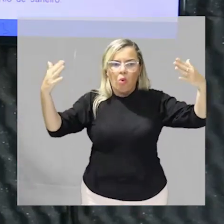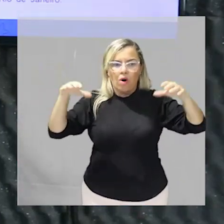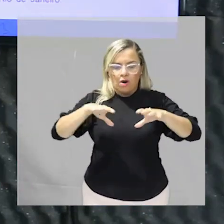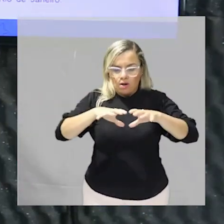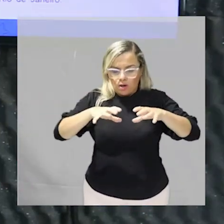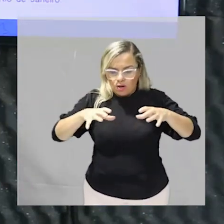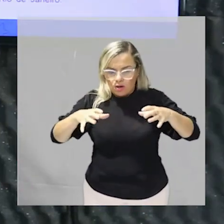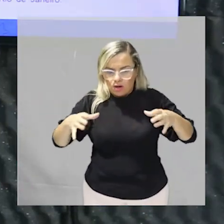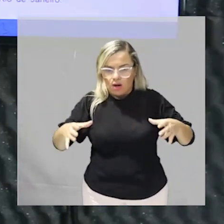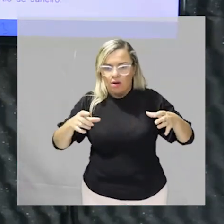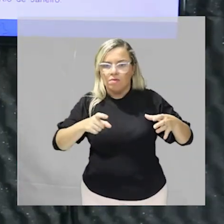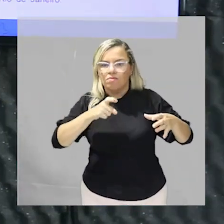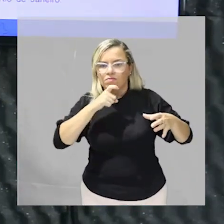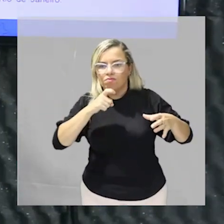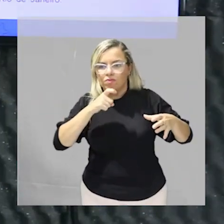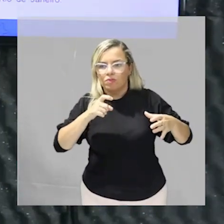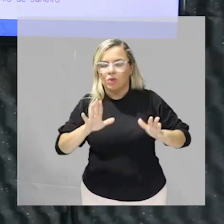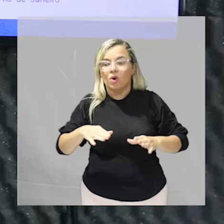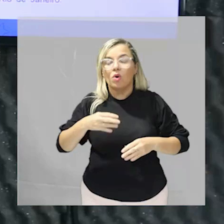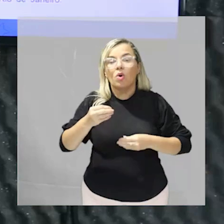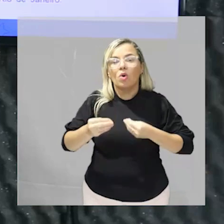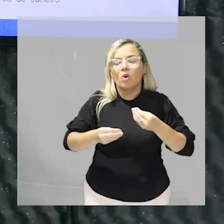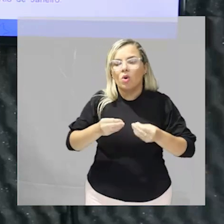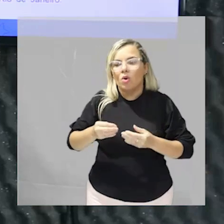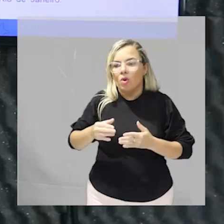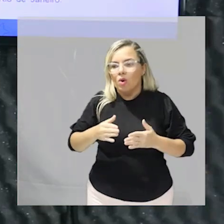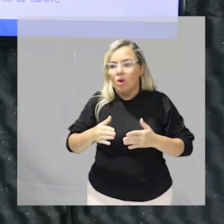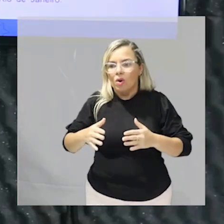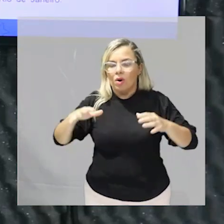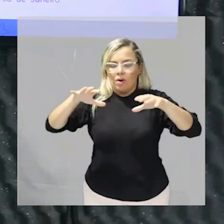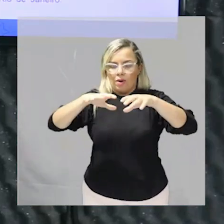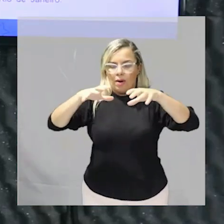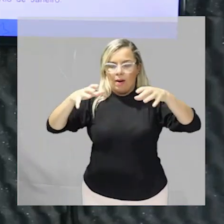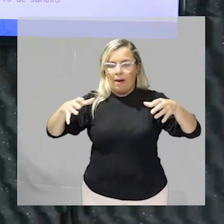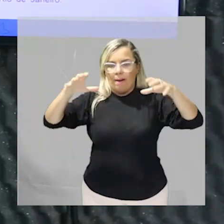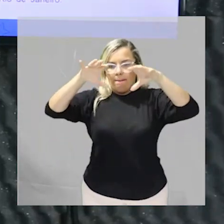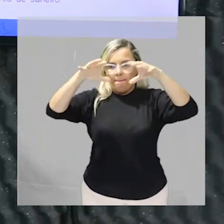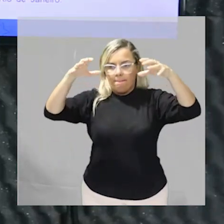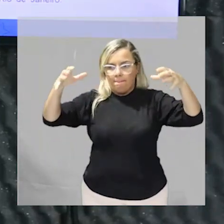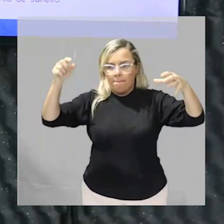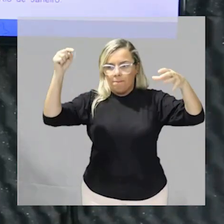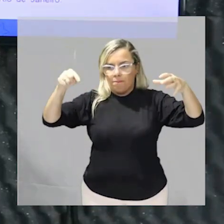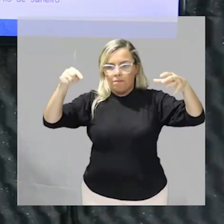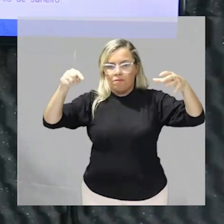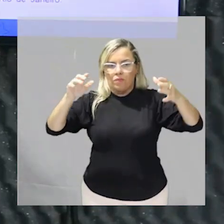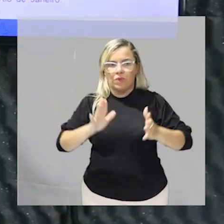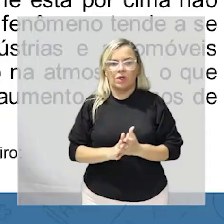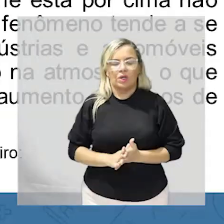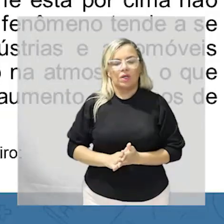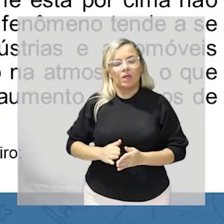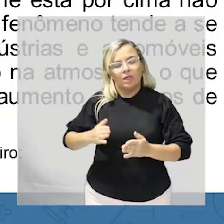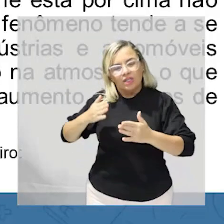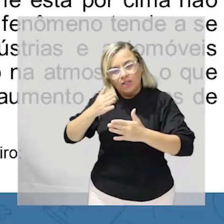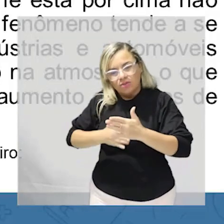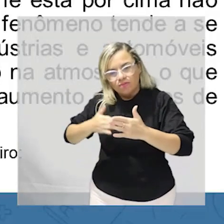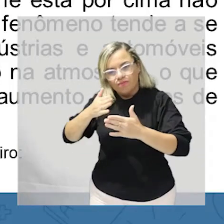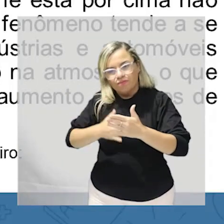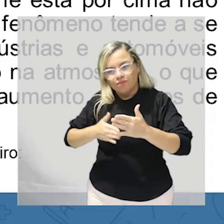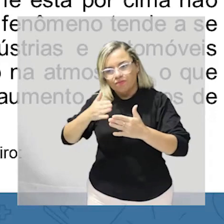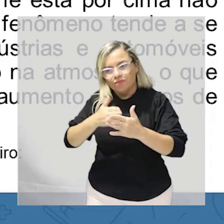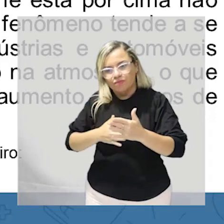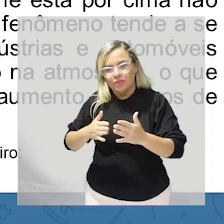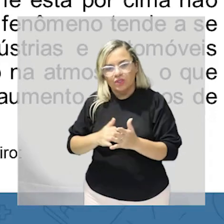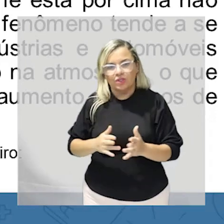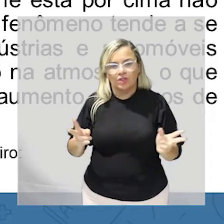frio, passando a funcionar como um bloqueio, o que impede a formação de correntes de ar. Gente, ciclo do